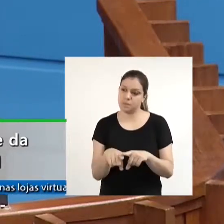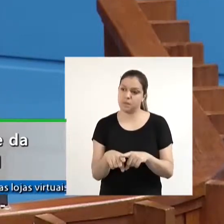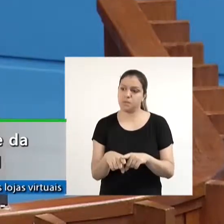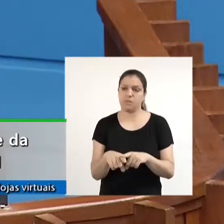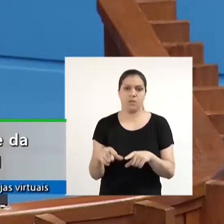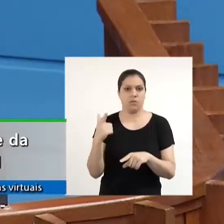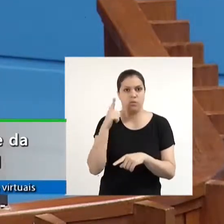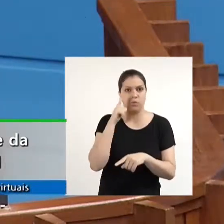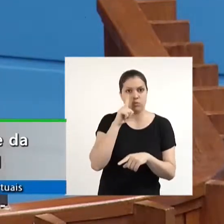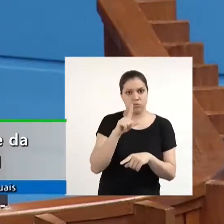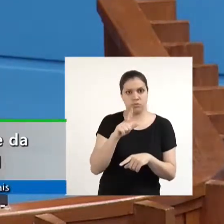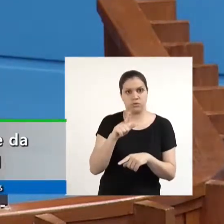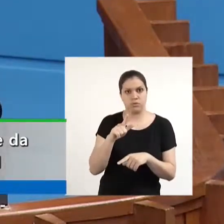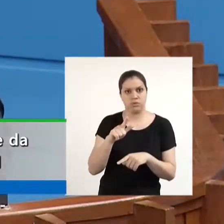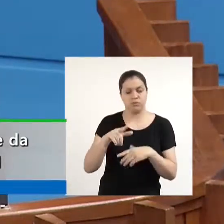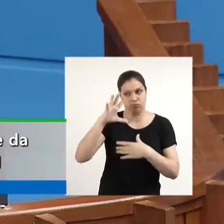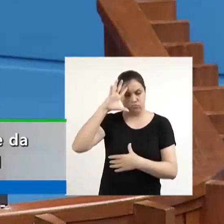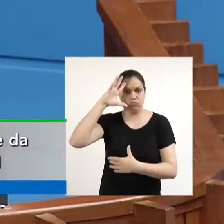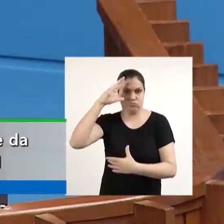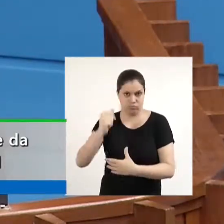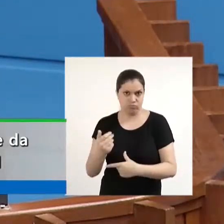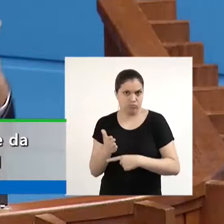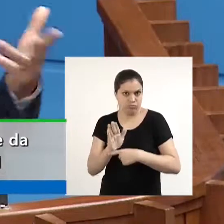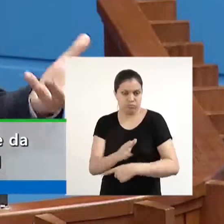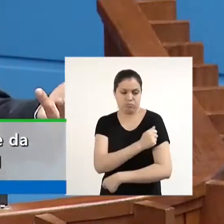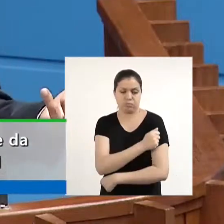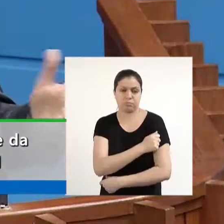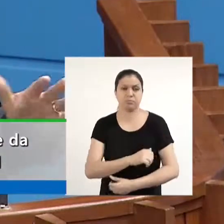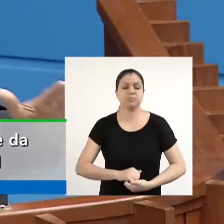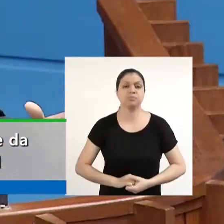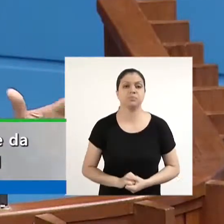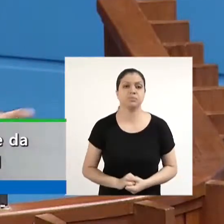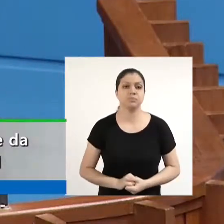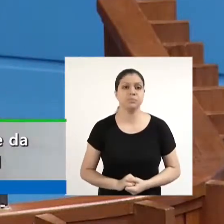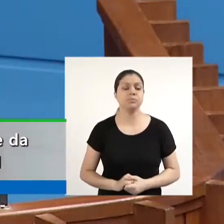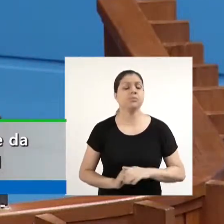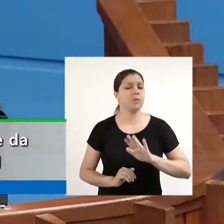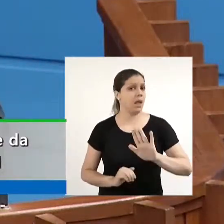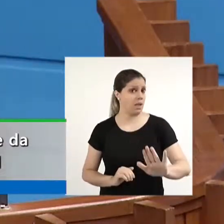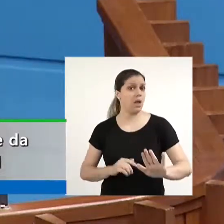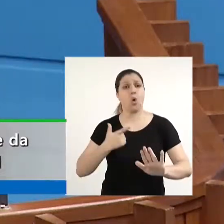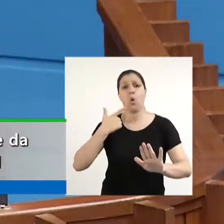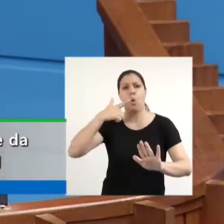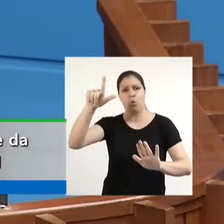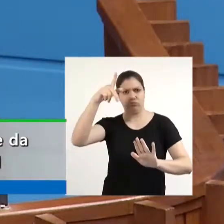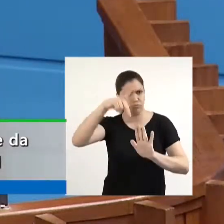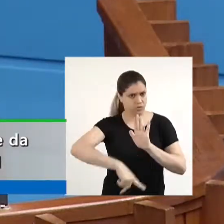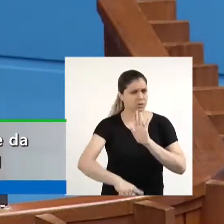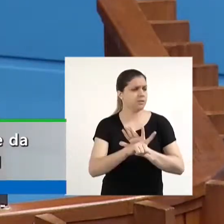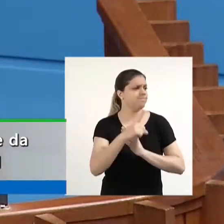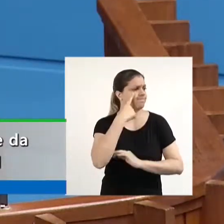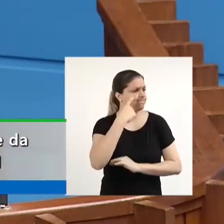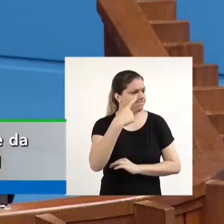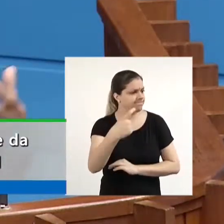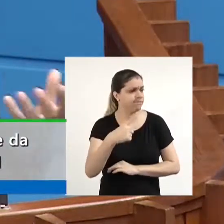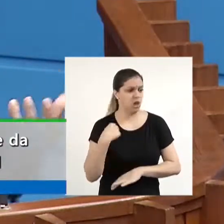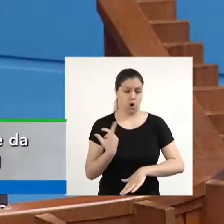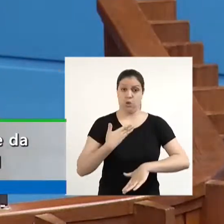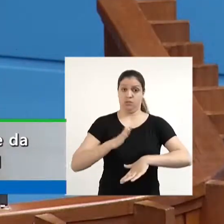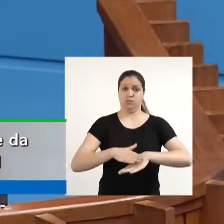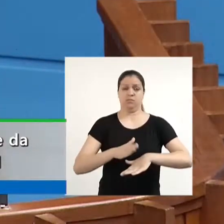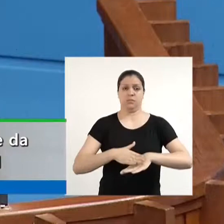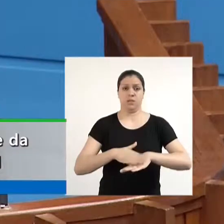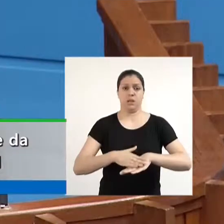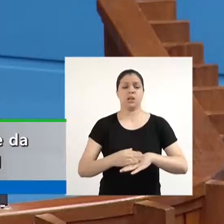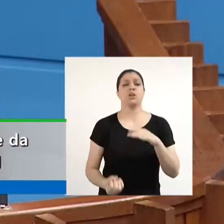necessários. Nesse aspecto aqui, entrou um outro projeto de lei interessante, esse de nossa autoria, que criou o CEFOR, que é o Centro